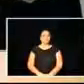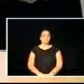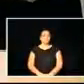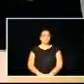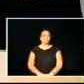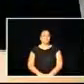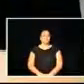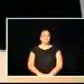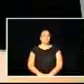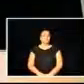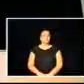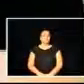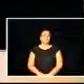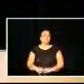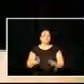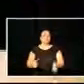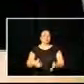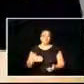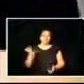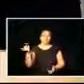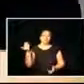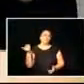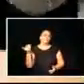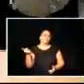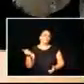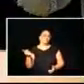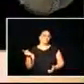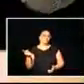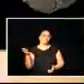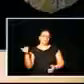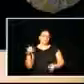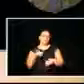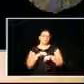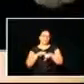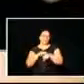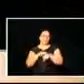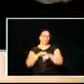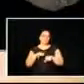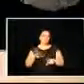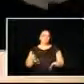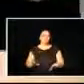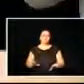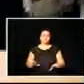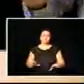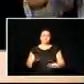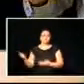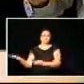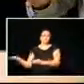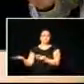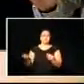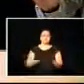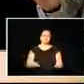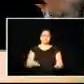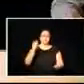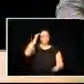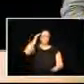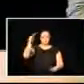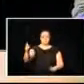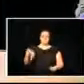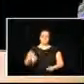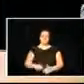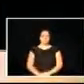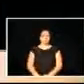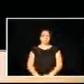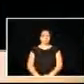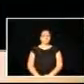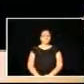aí. Por que está na cultura e está na educação? Vamos convocar, né? Convidar não, é convocar. Tá certo? Então, acho que o prefeito